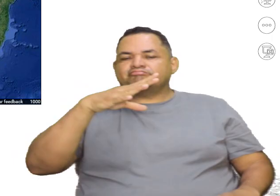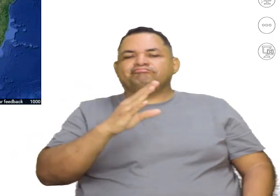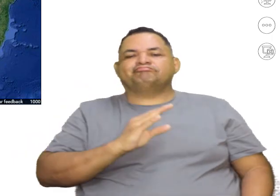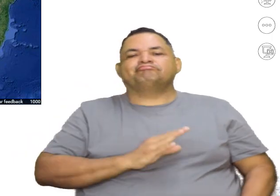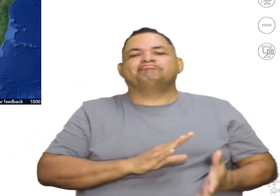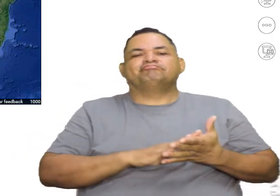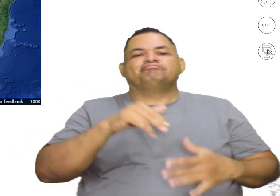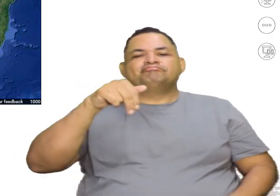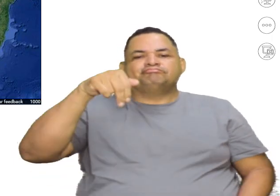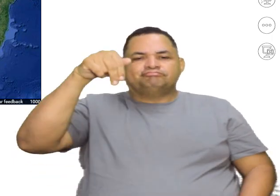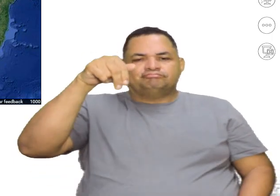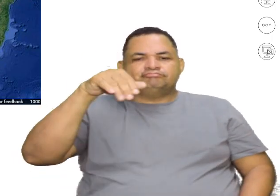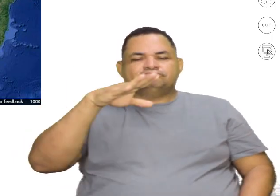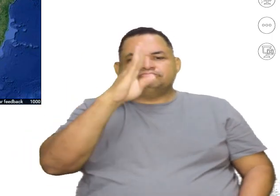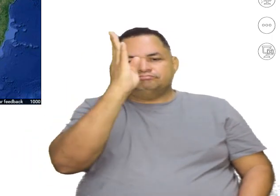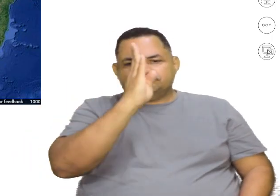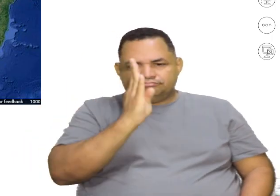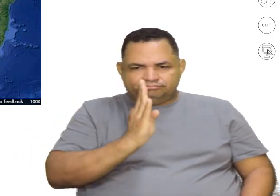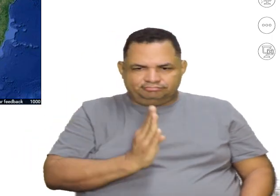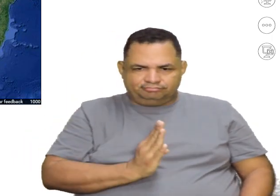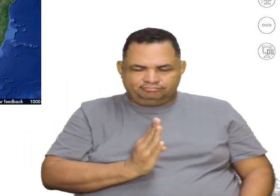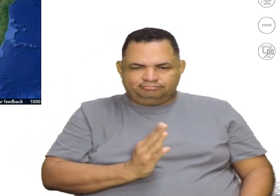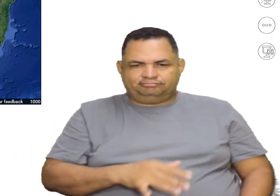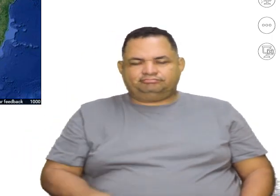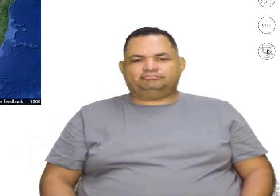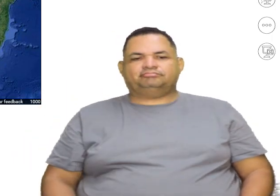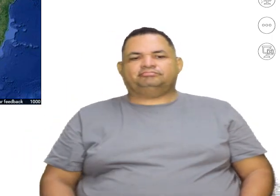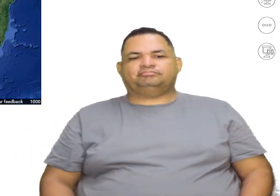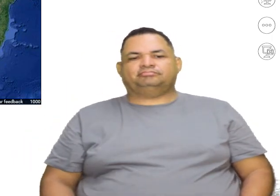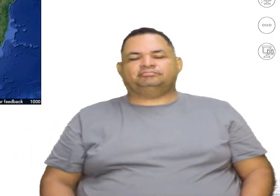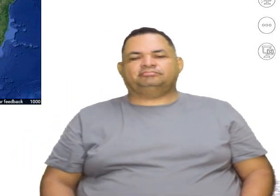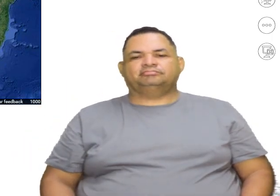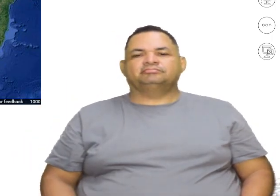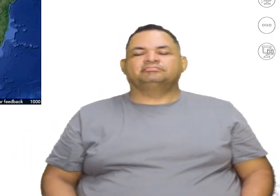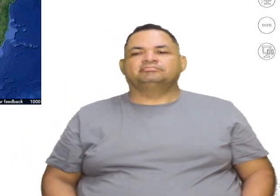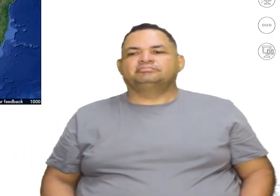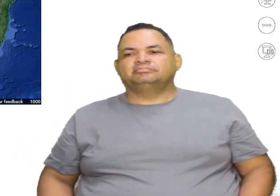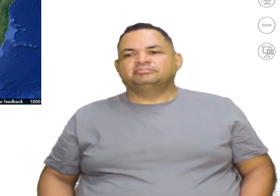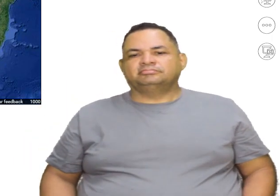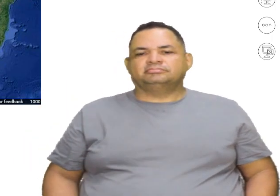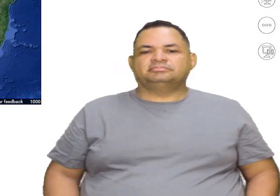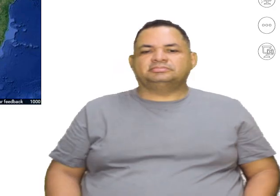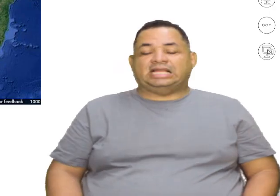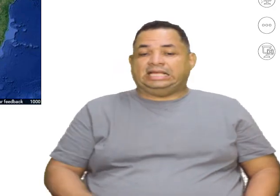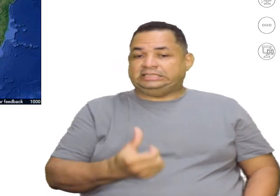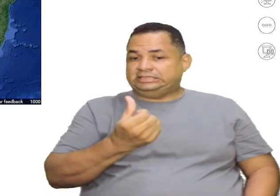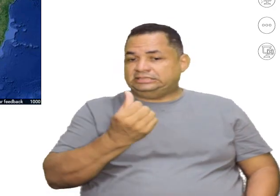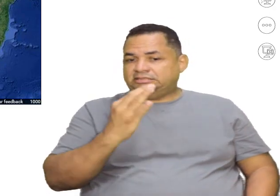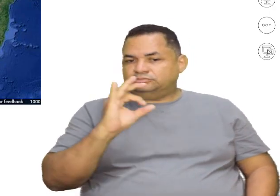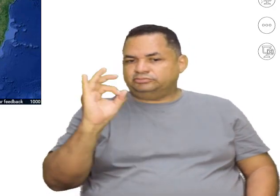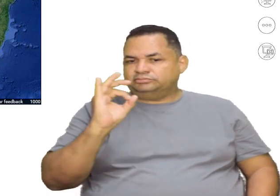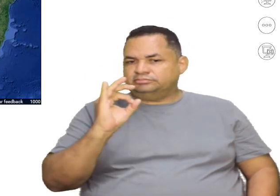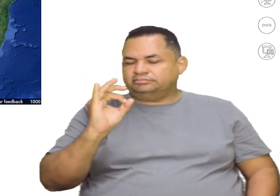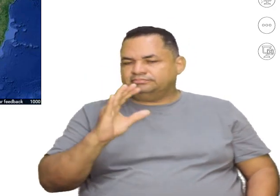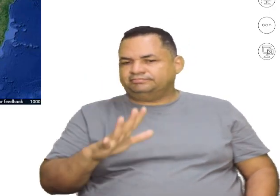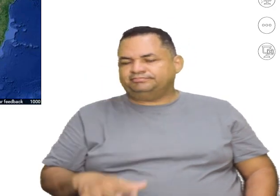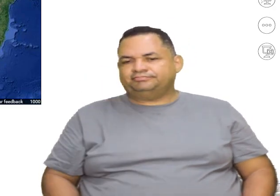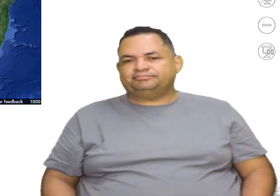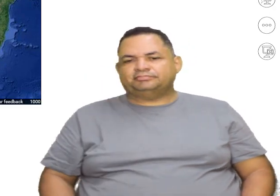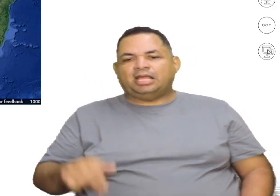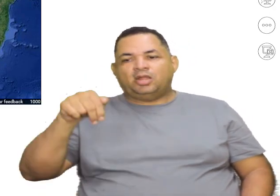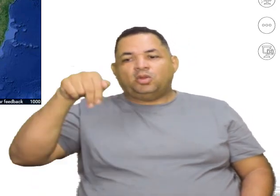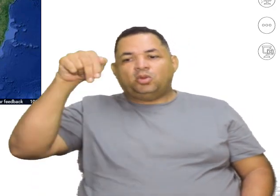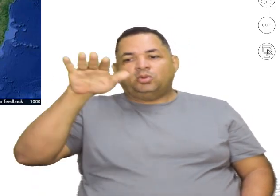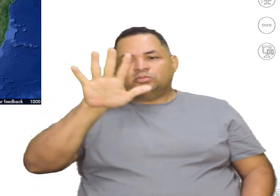região norte, principalmente no Brasil, de modo geral, com 60%, e na região norte, a sua maior